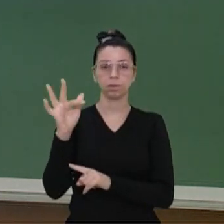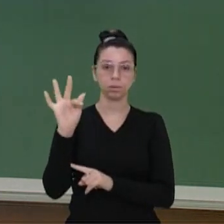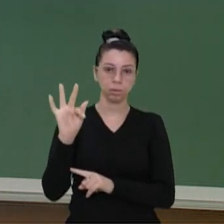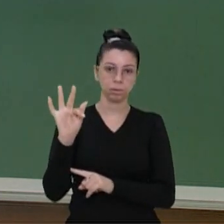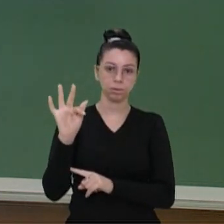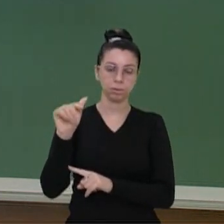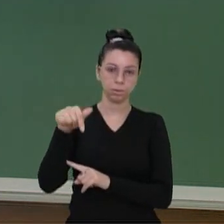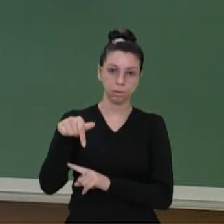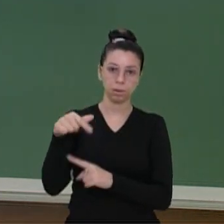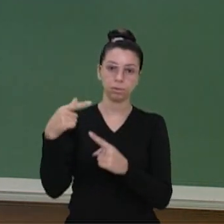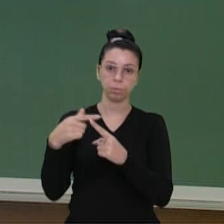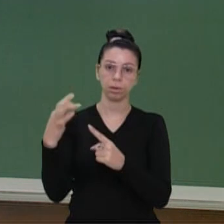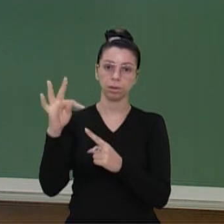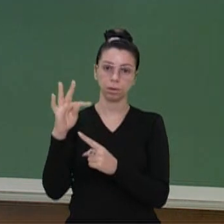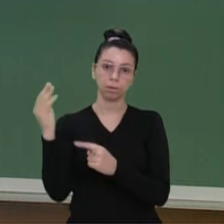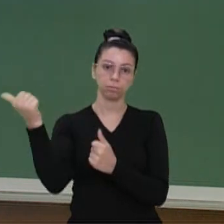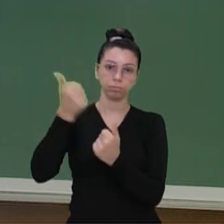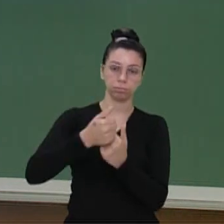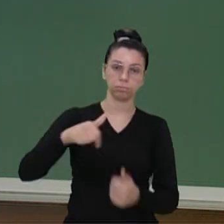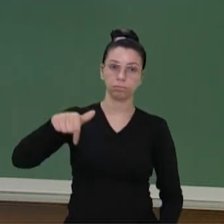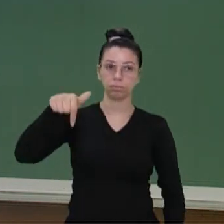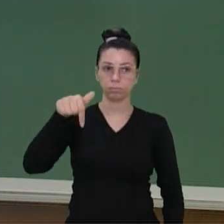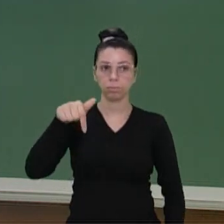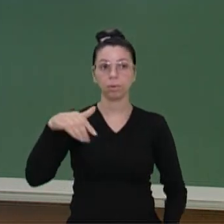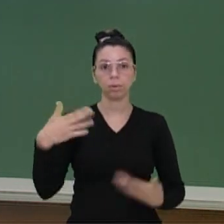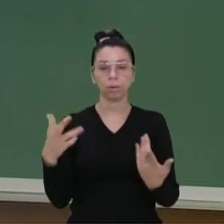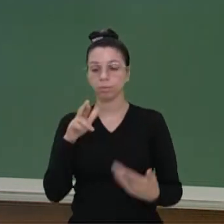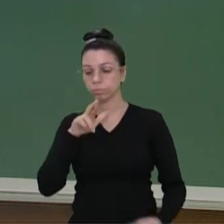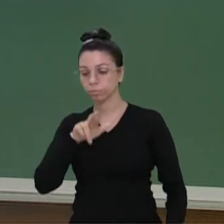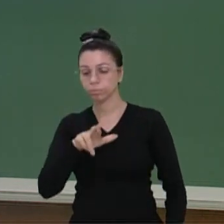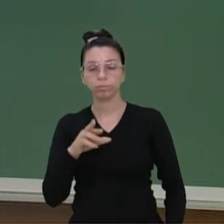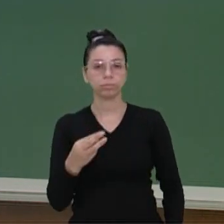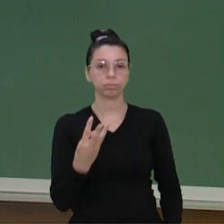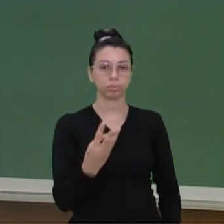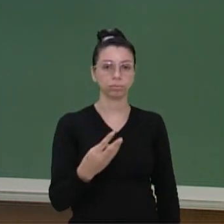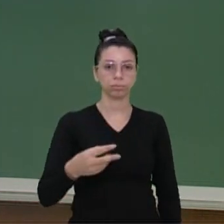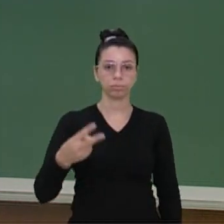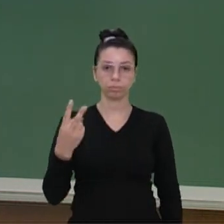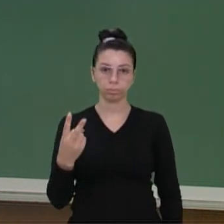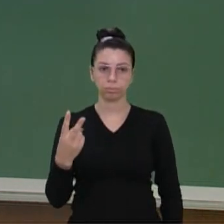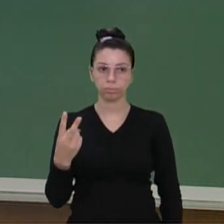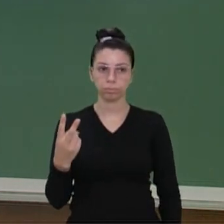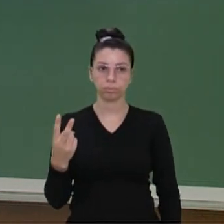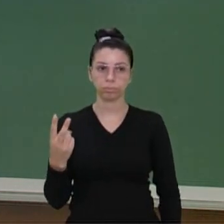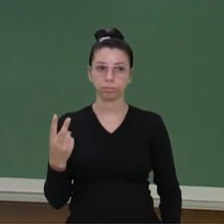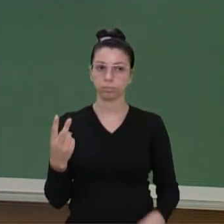4, 32. 32, para a gente reescrever o 32 na base